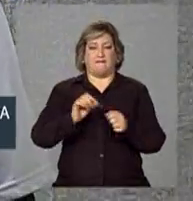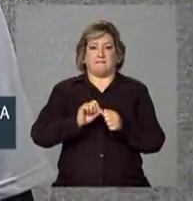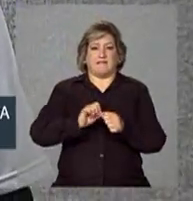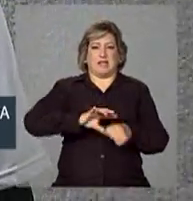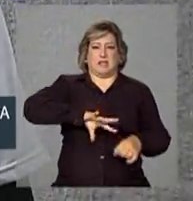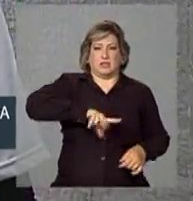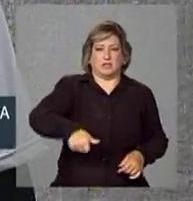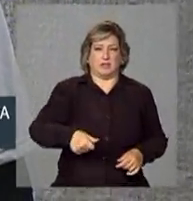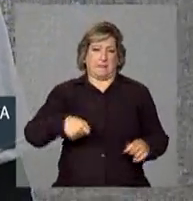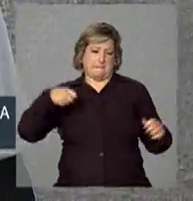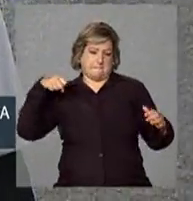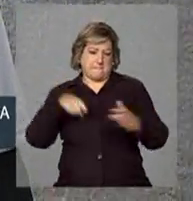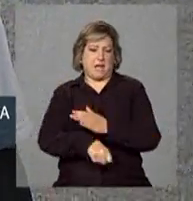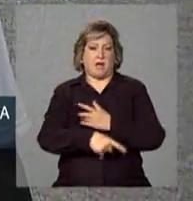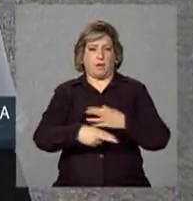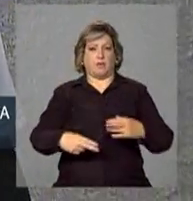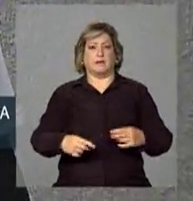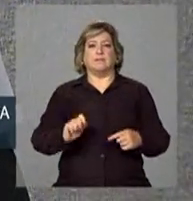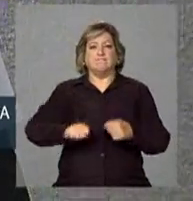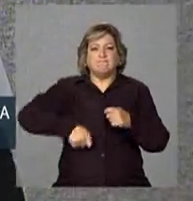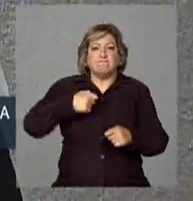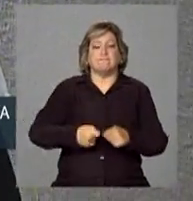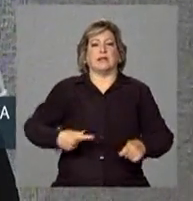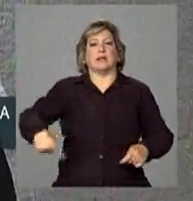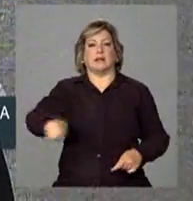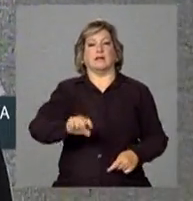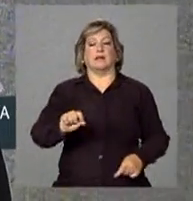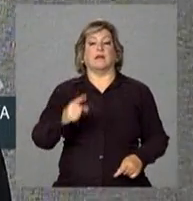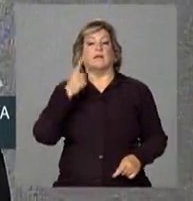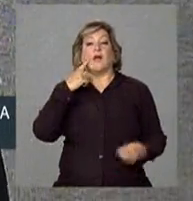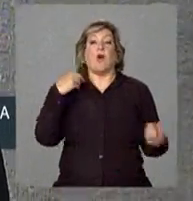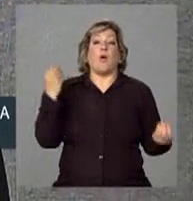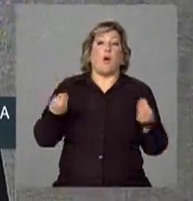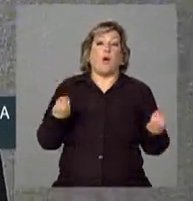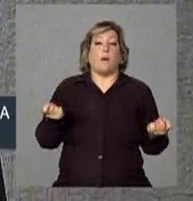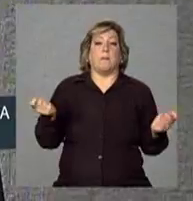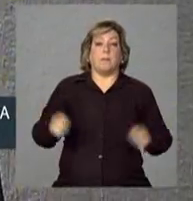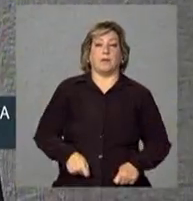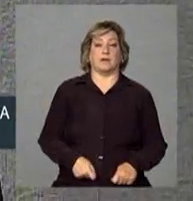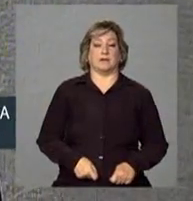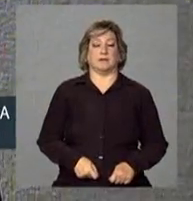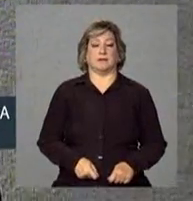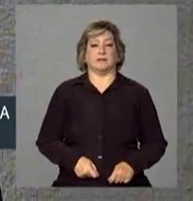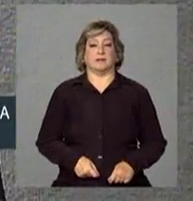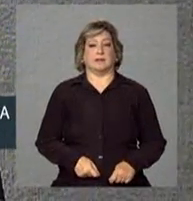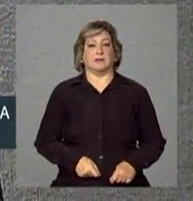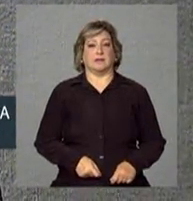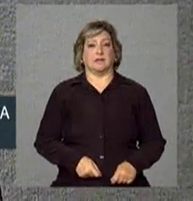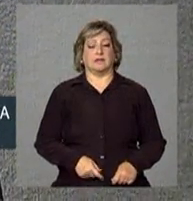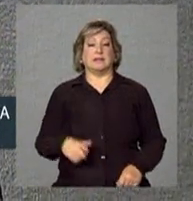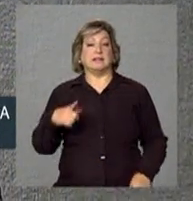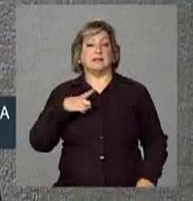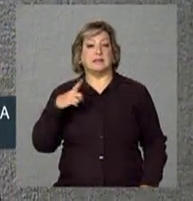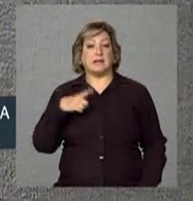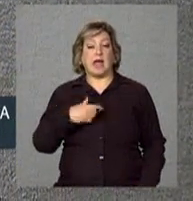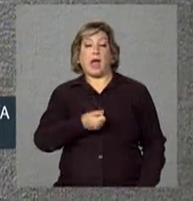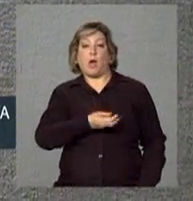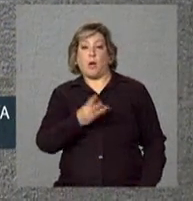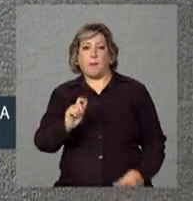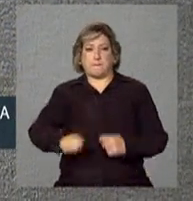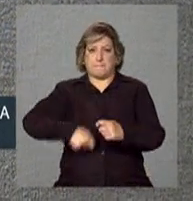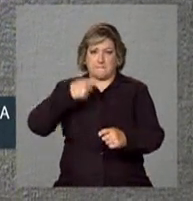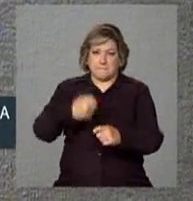e, mais remota ainda, a possibilidade de ter alguma punição para